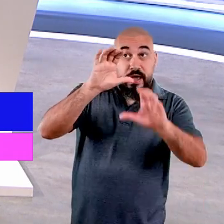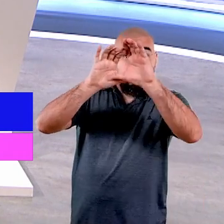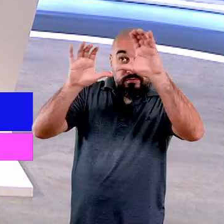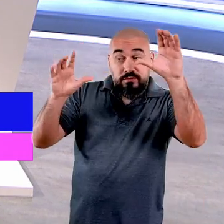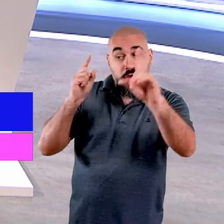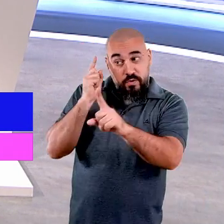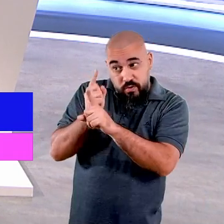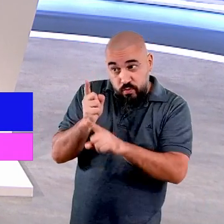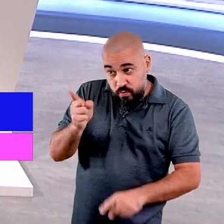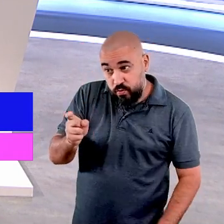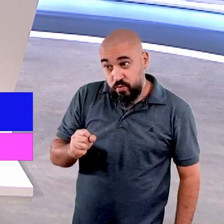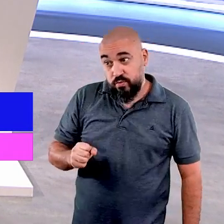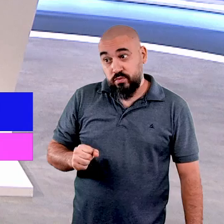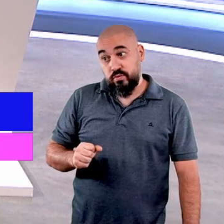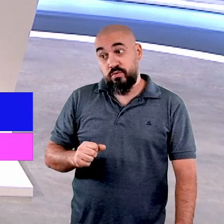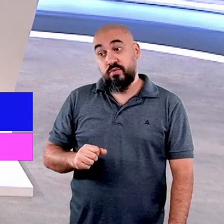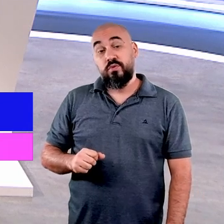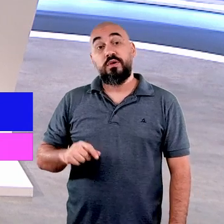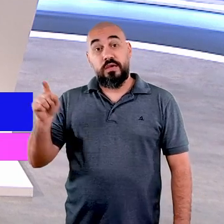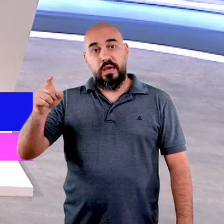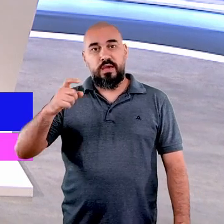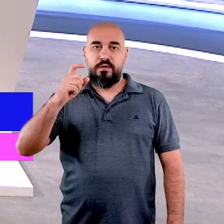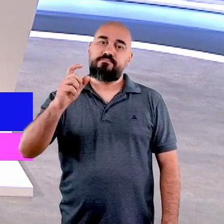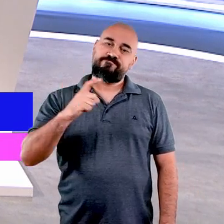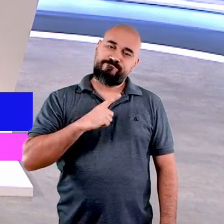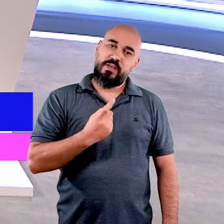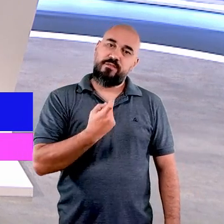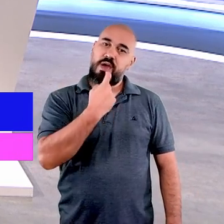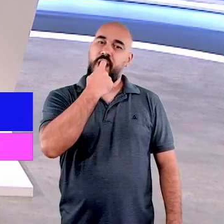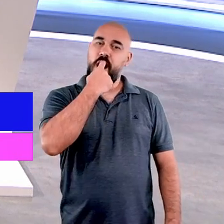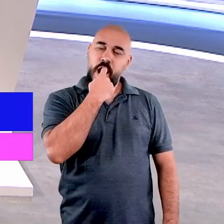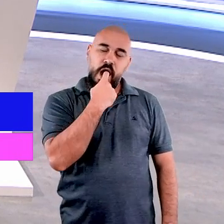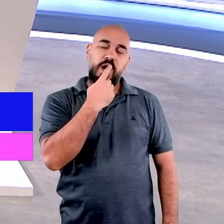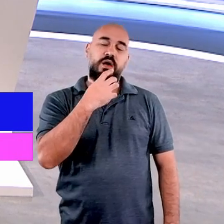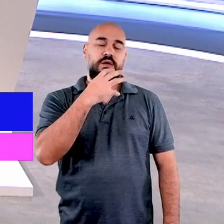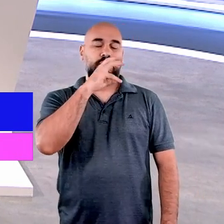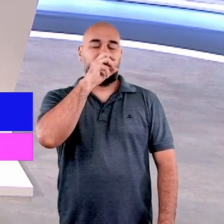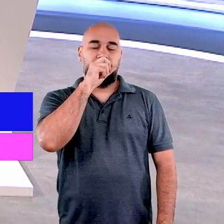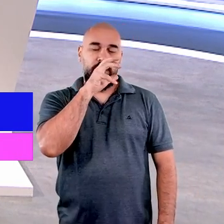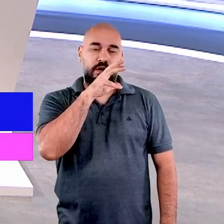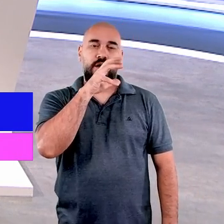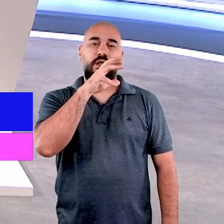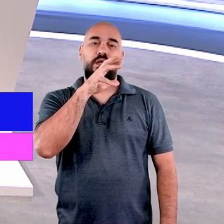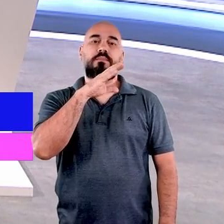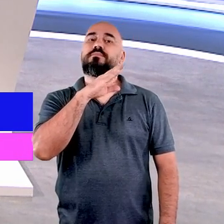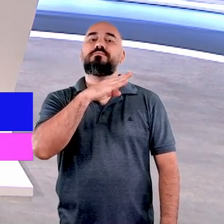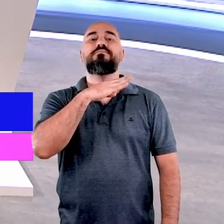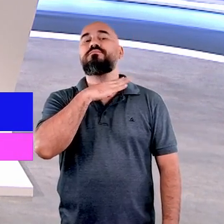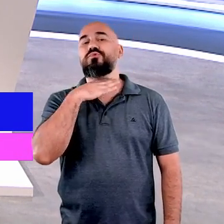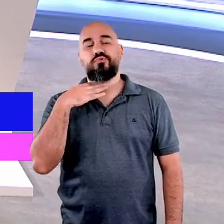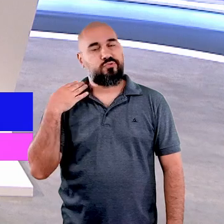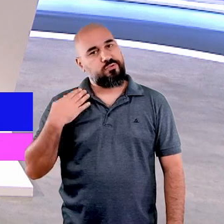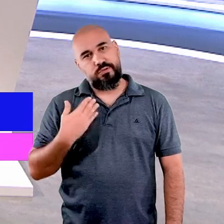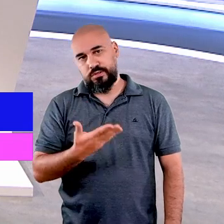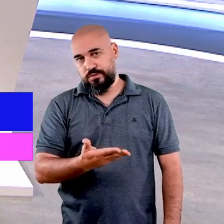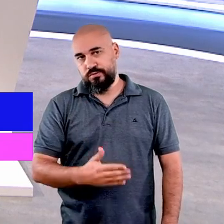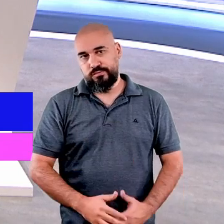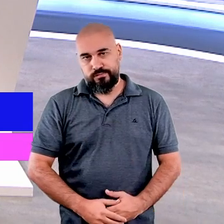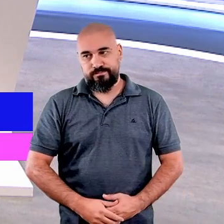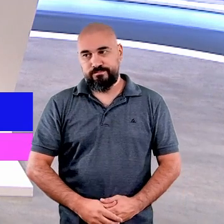na eternidade. E ele foi entubado, e do tubo ele morreu. Ele não